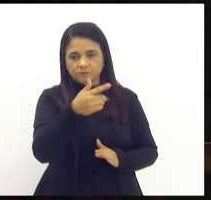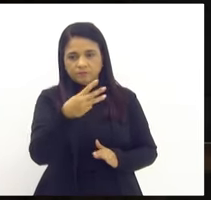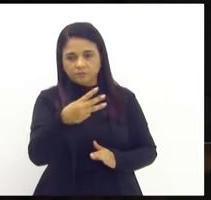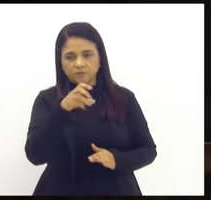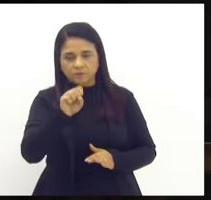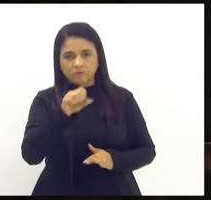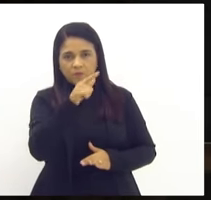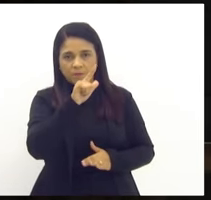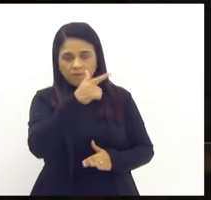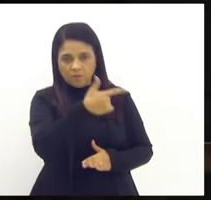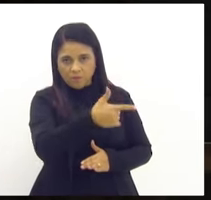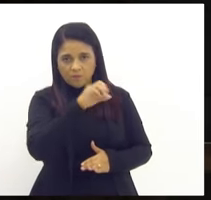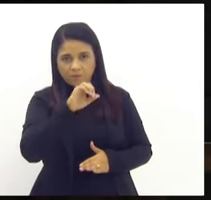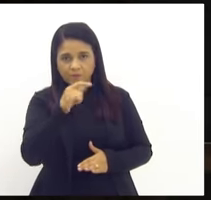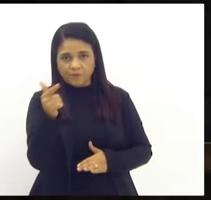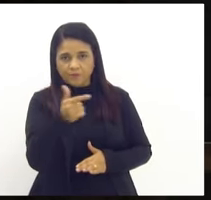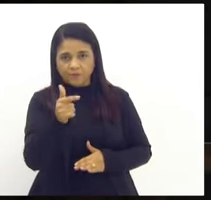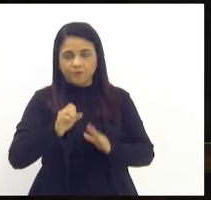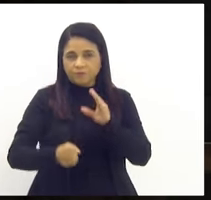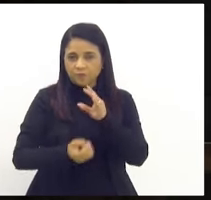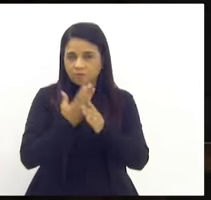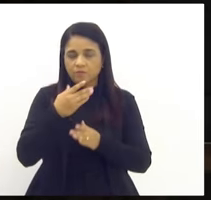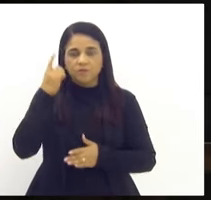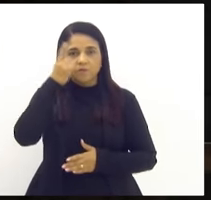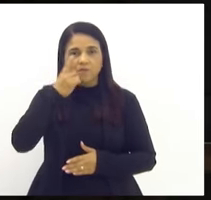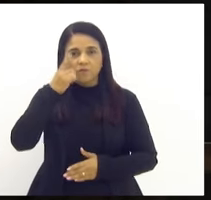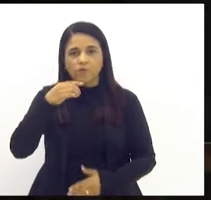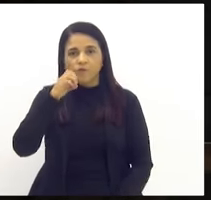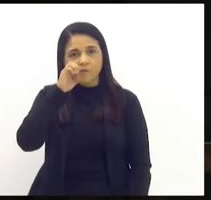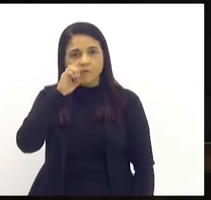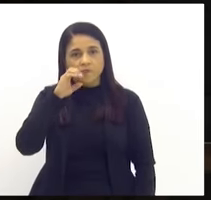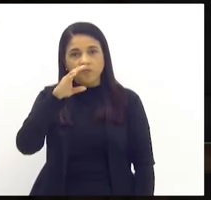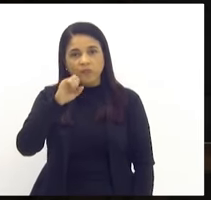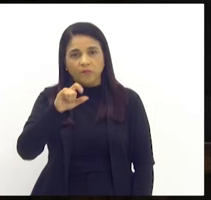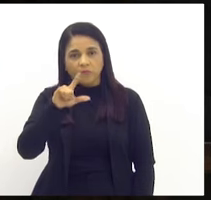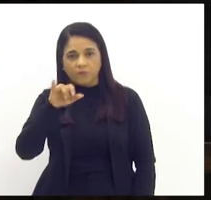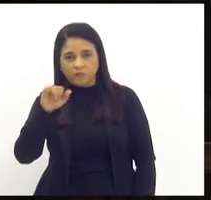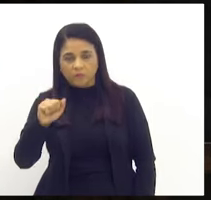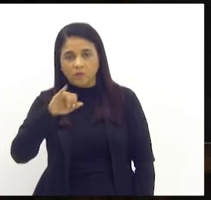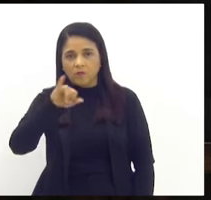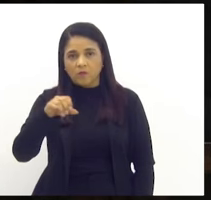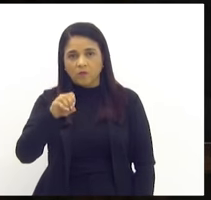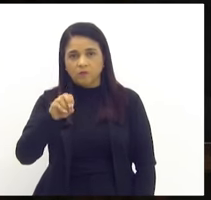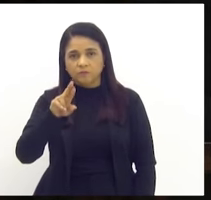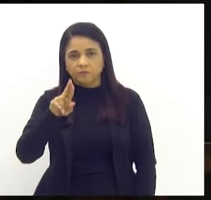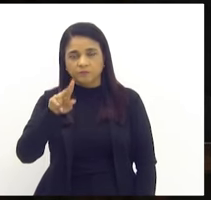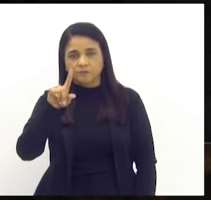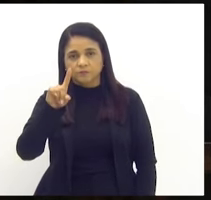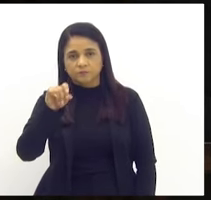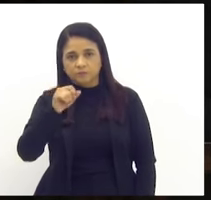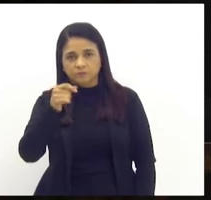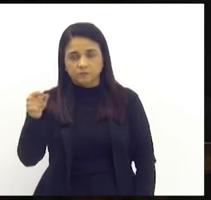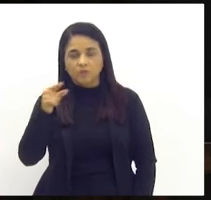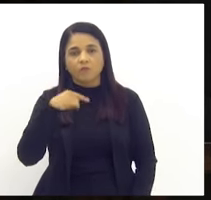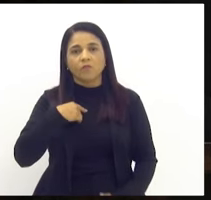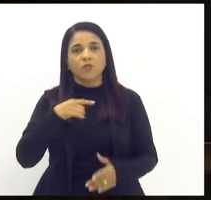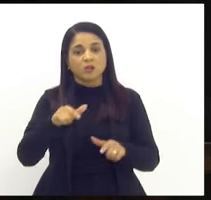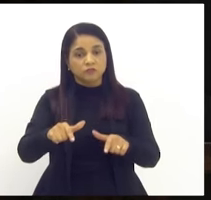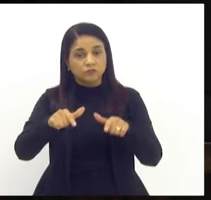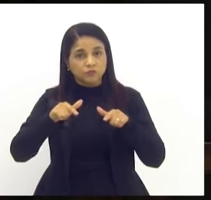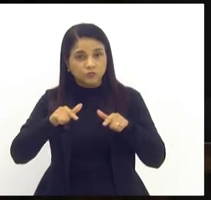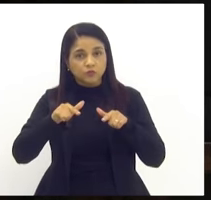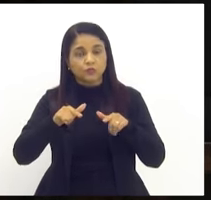de 2022 de autoria da deputada Célia Jordão que fica do título de